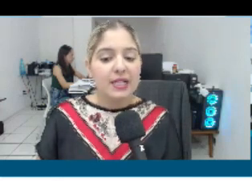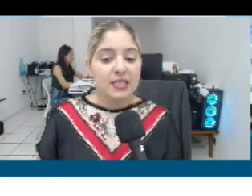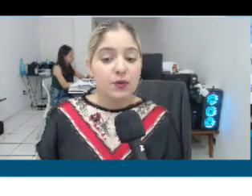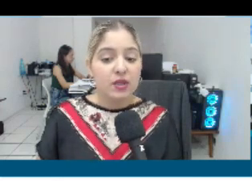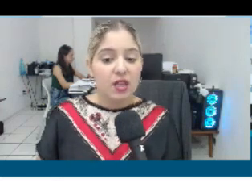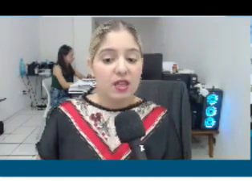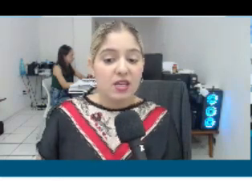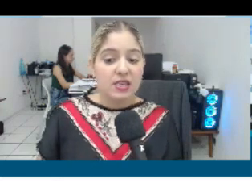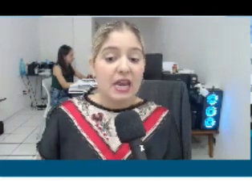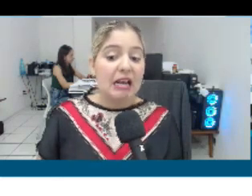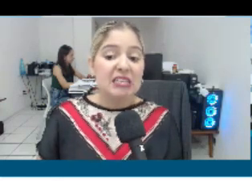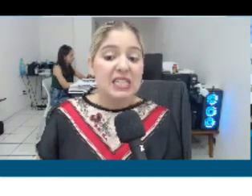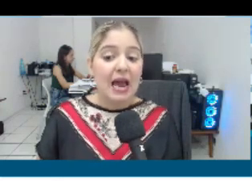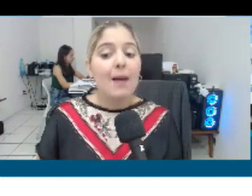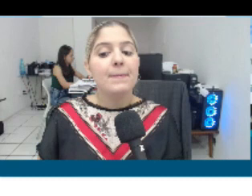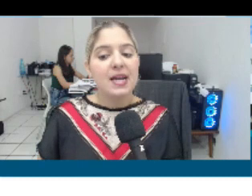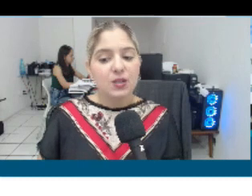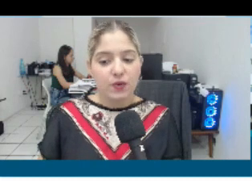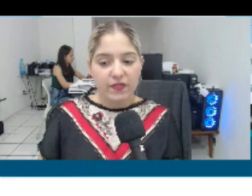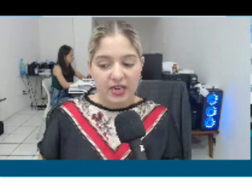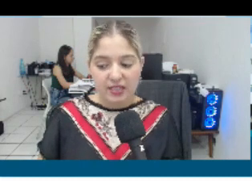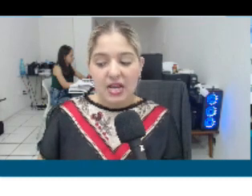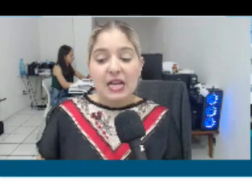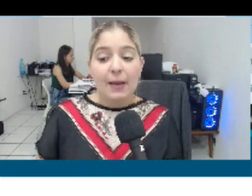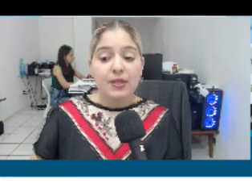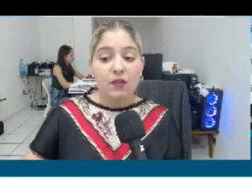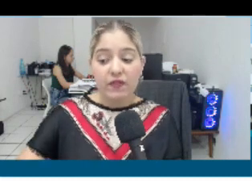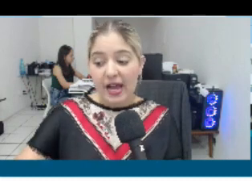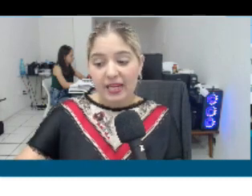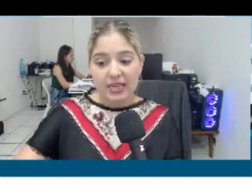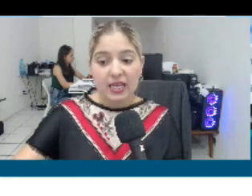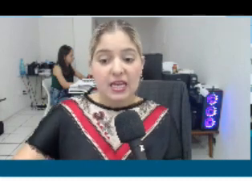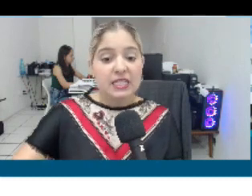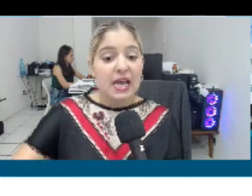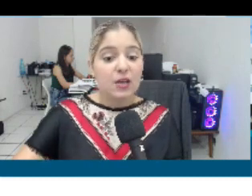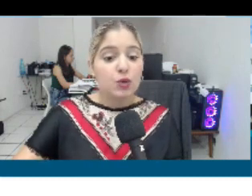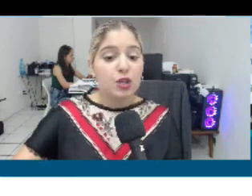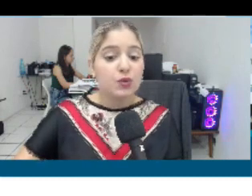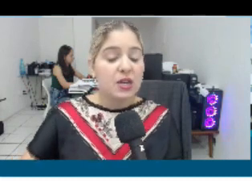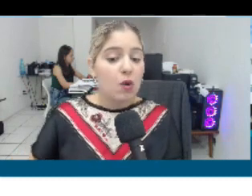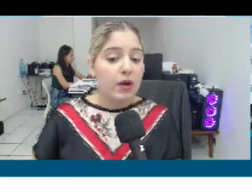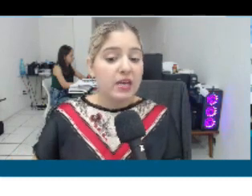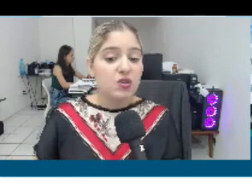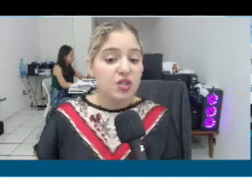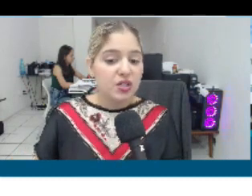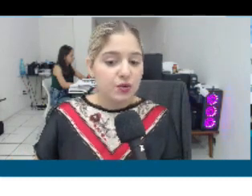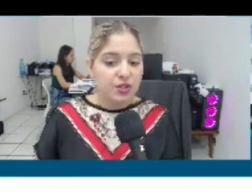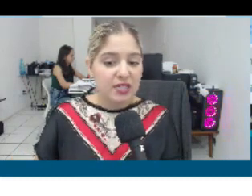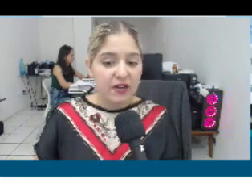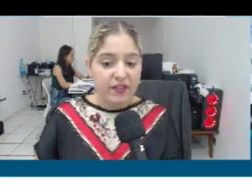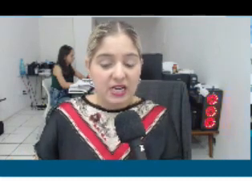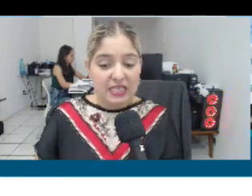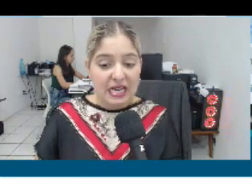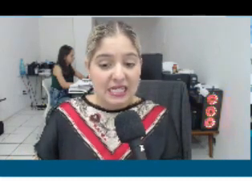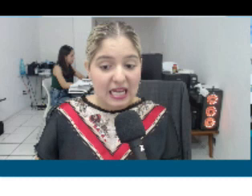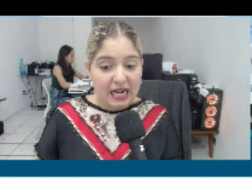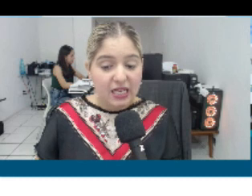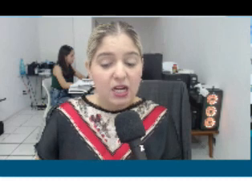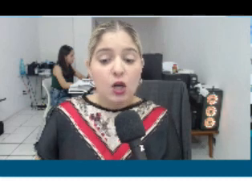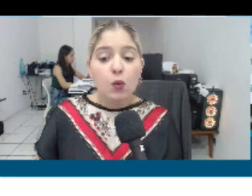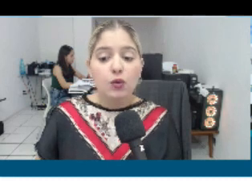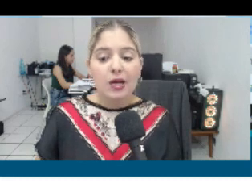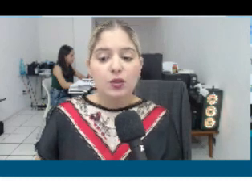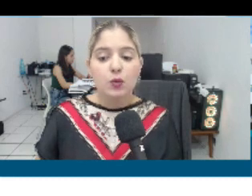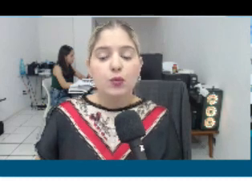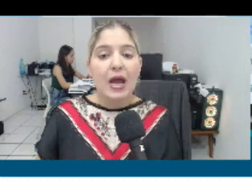União Brasil, que tem interesse em lançar mais uma vez Capitão Wagner, segue unido sem qualquer indício de desavença